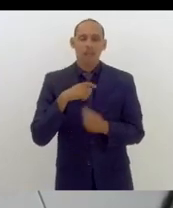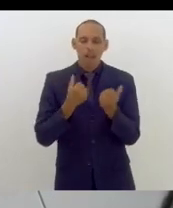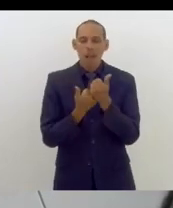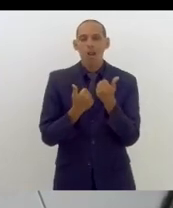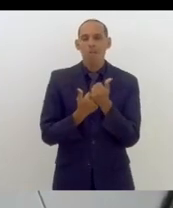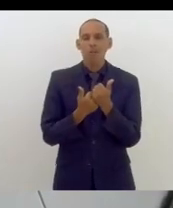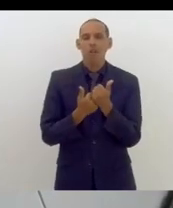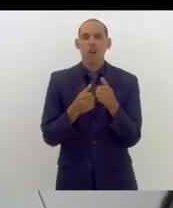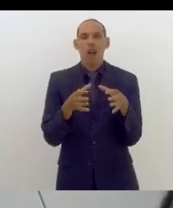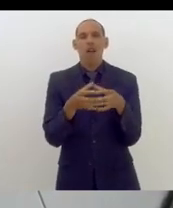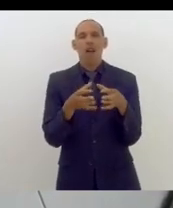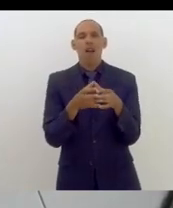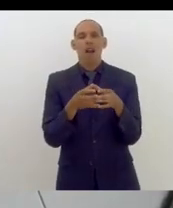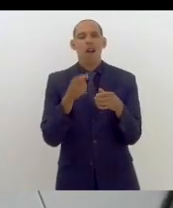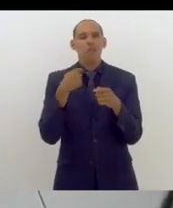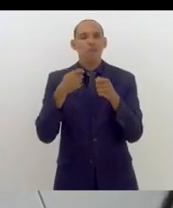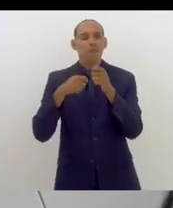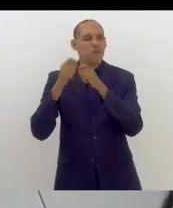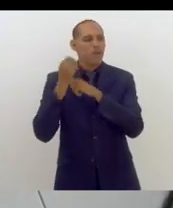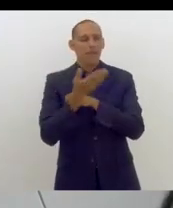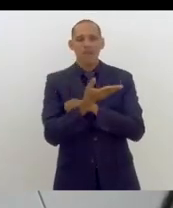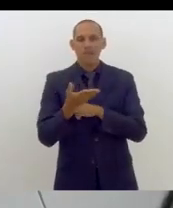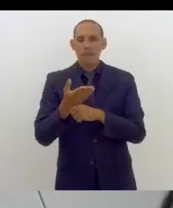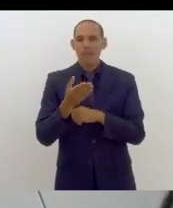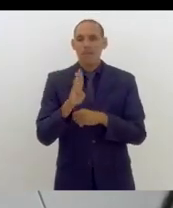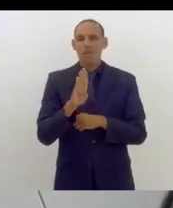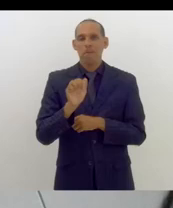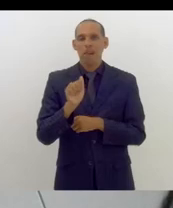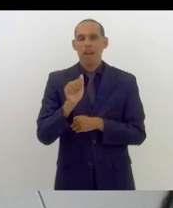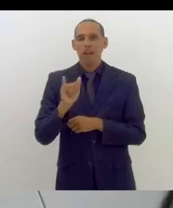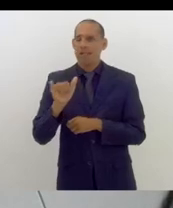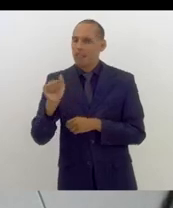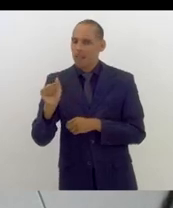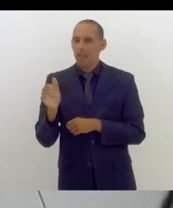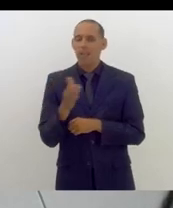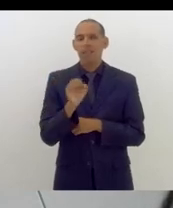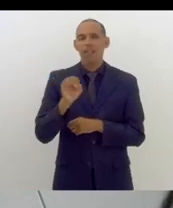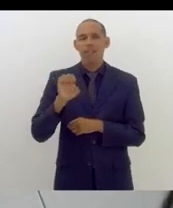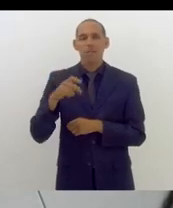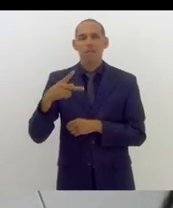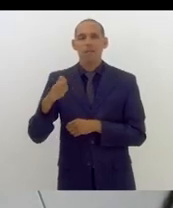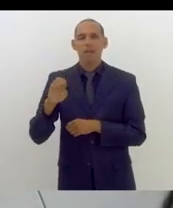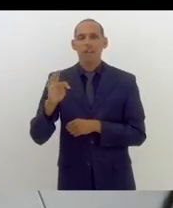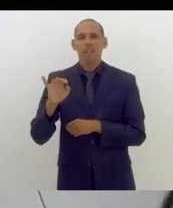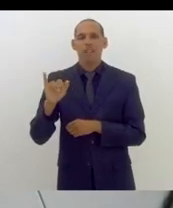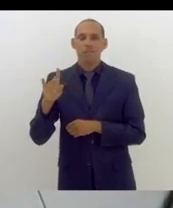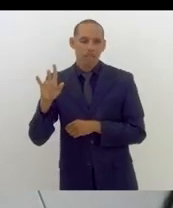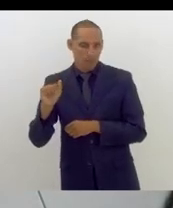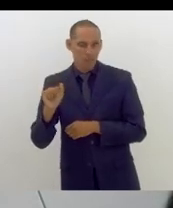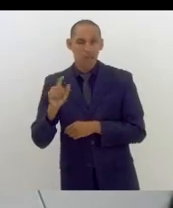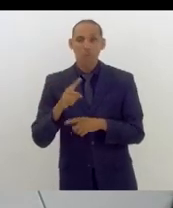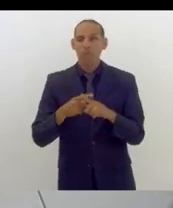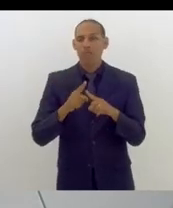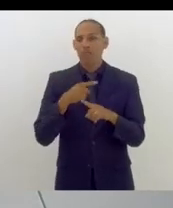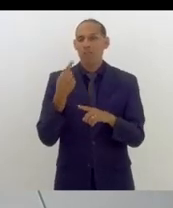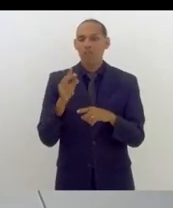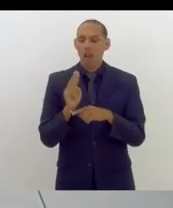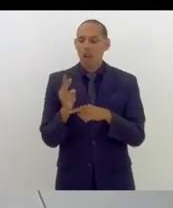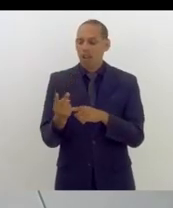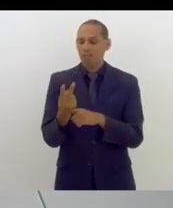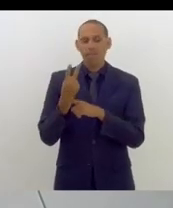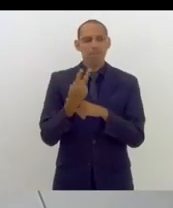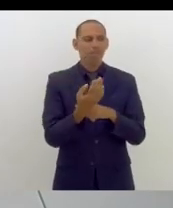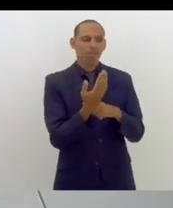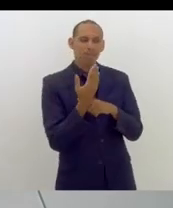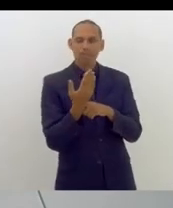a classe dos pescadores de Sepetiba nessa luta contra o empreendimento porque nós fomos buscar ajuda como nós temos buscado